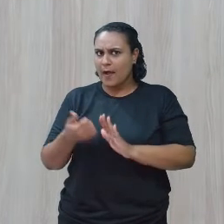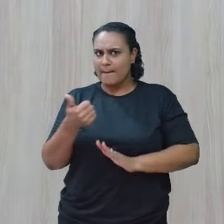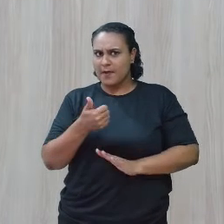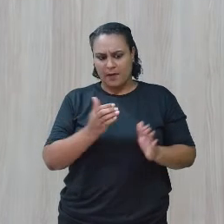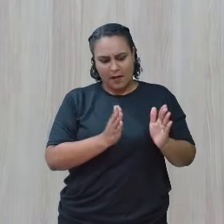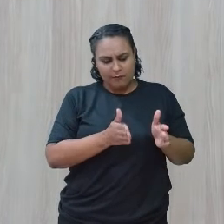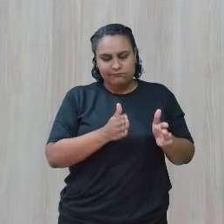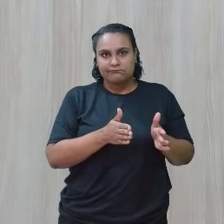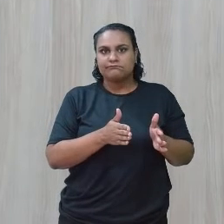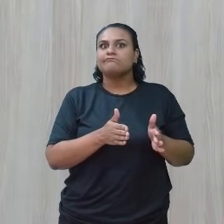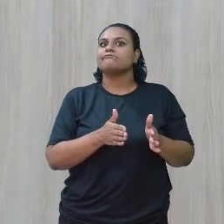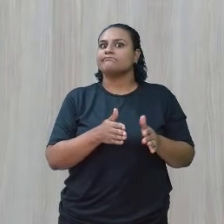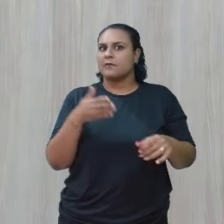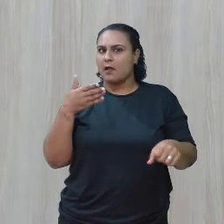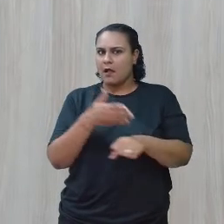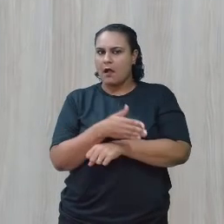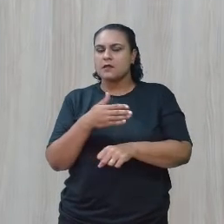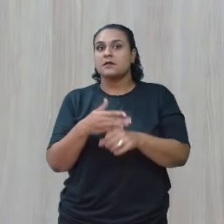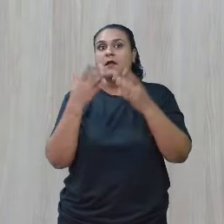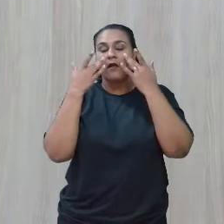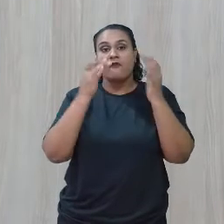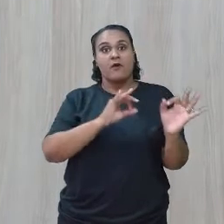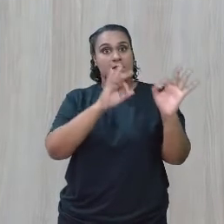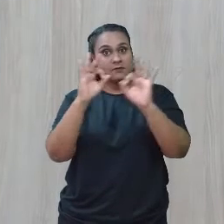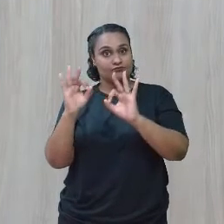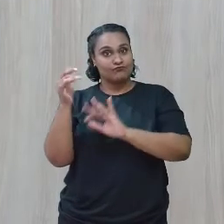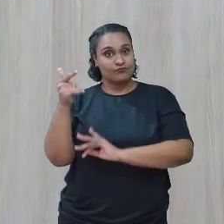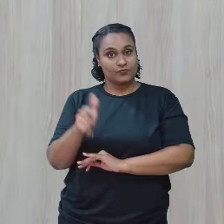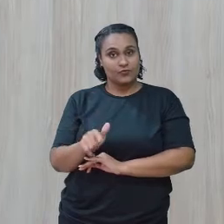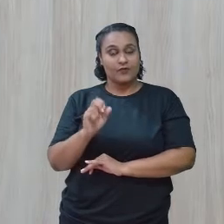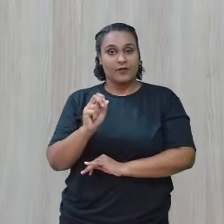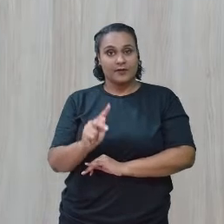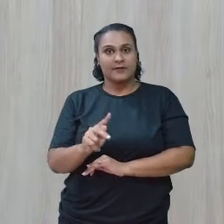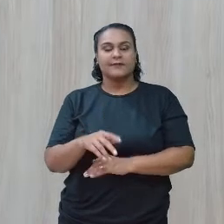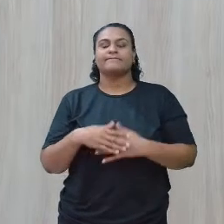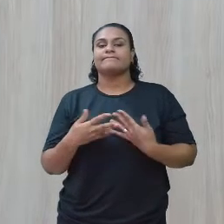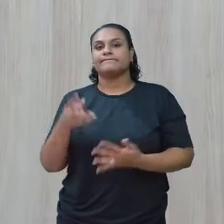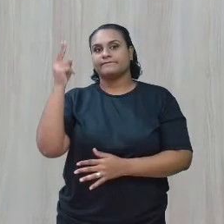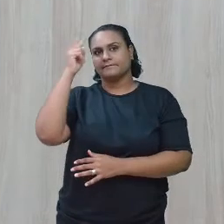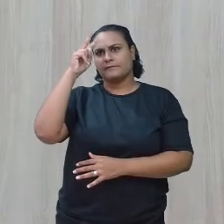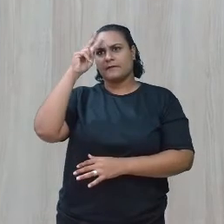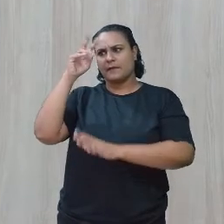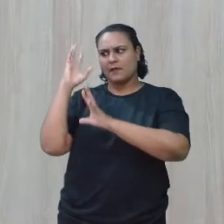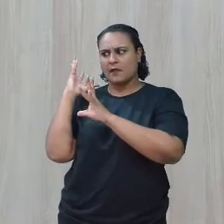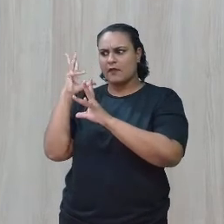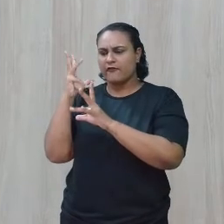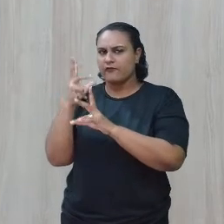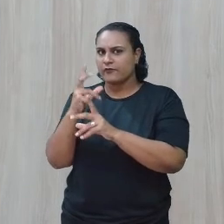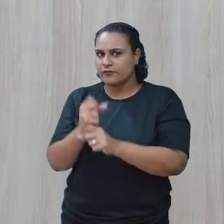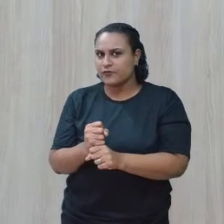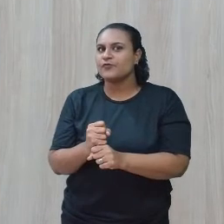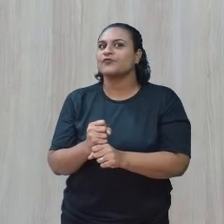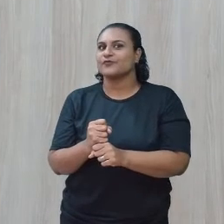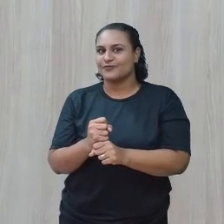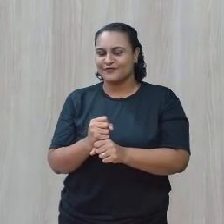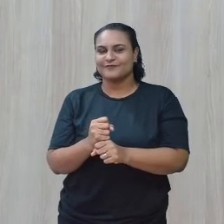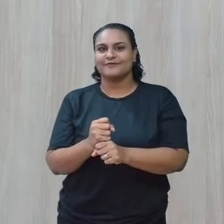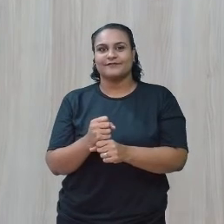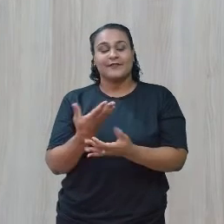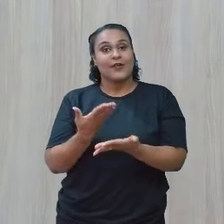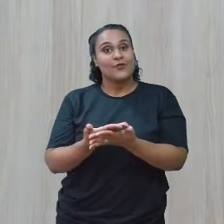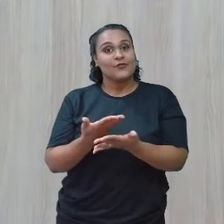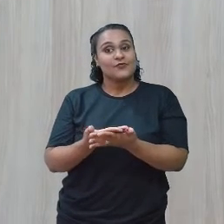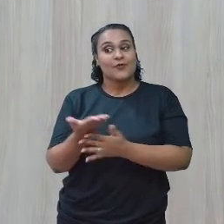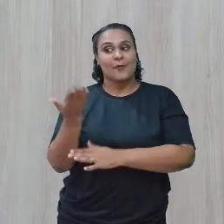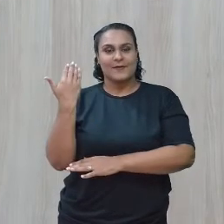nossa primeira aula sobre esse assunto, tá certo? Mas lembrando que a gente vai fazer um pouco um resumo do que a gente viu na aula anterior, tá